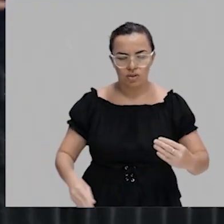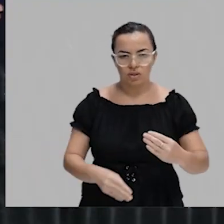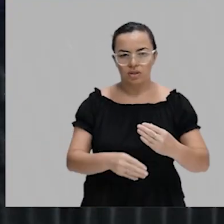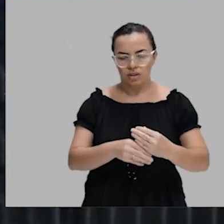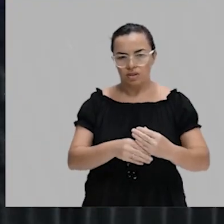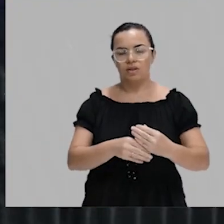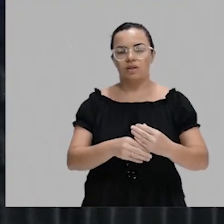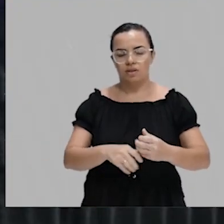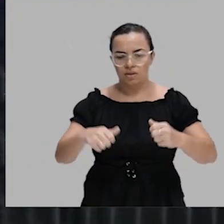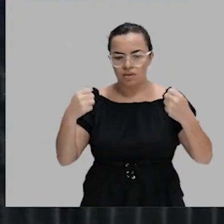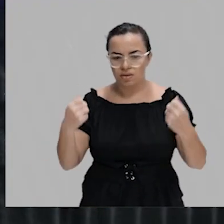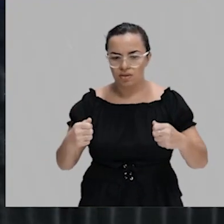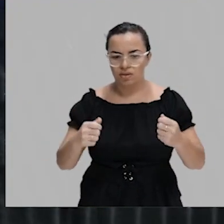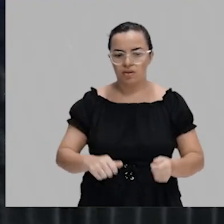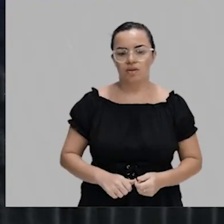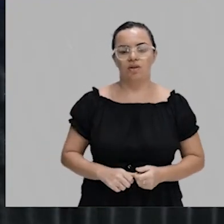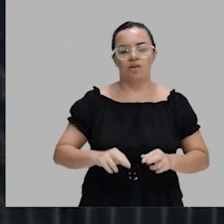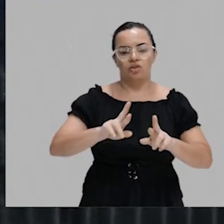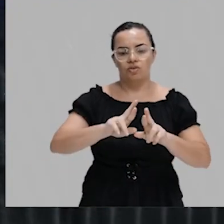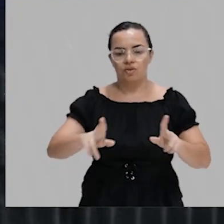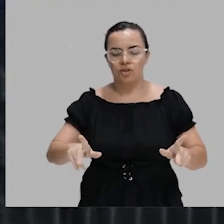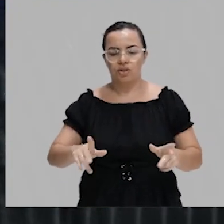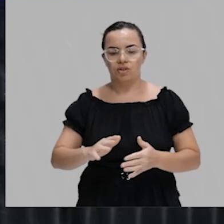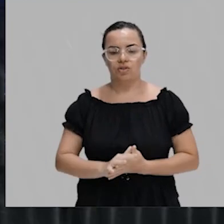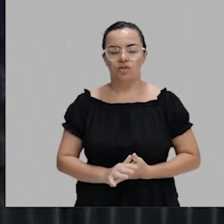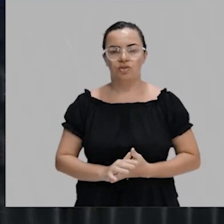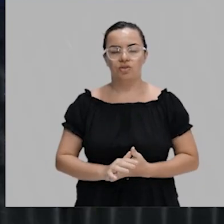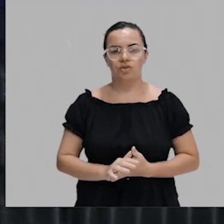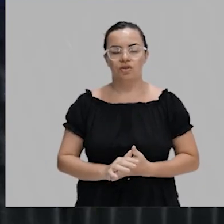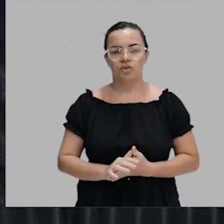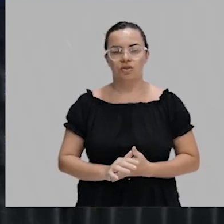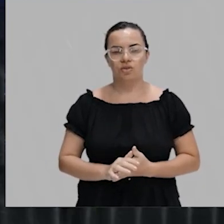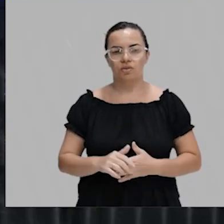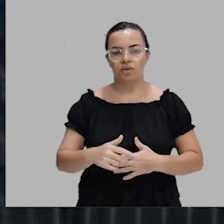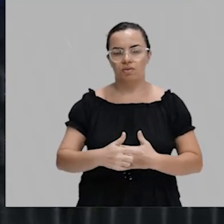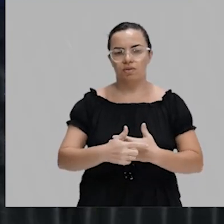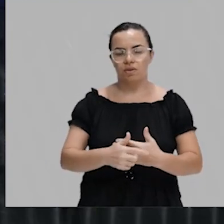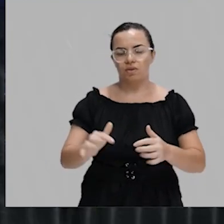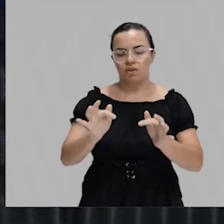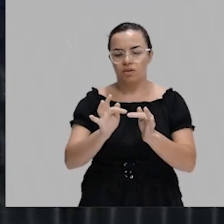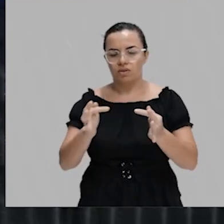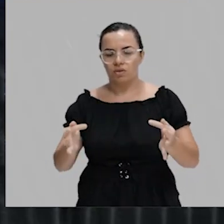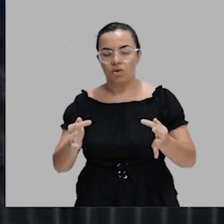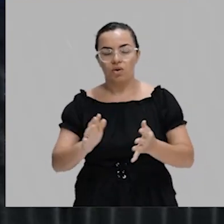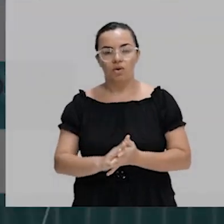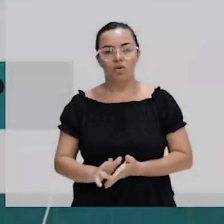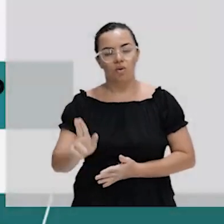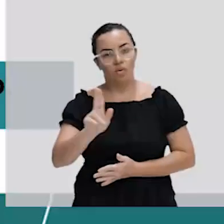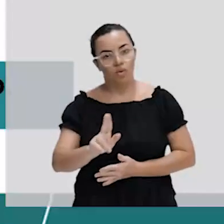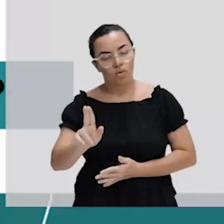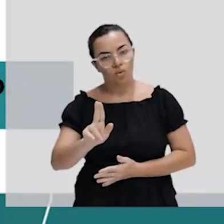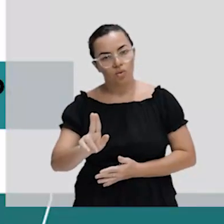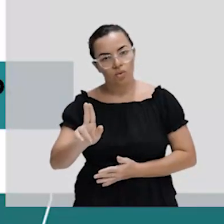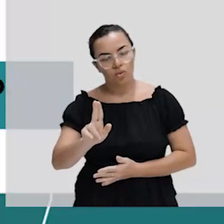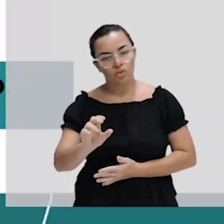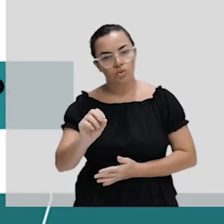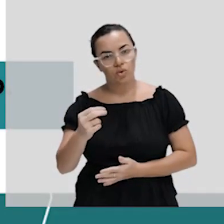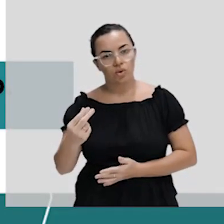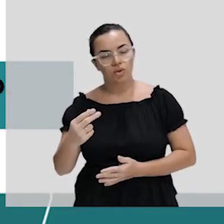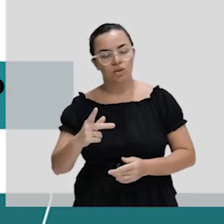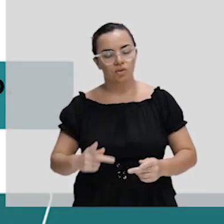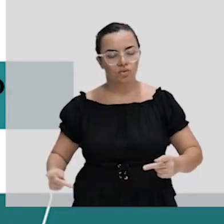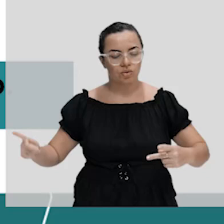funções sintáticas, com ou sem o uso de preposição, tá certo? Bom, eu estou falando de